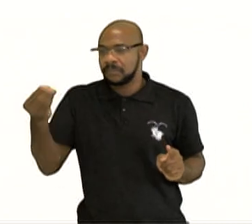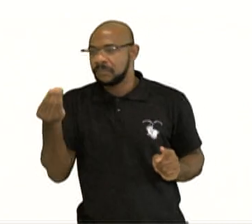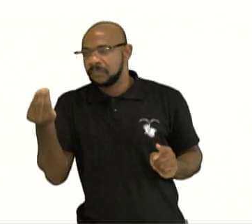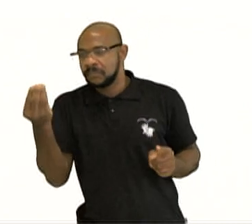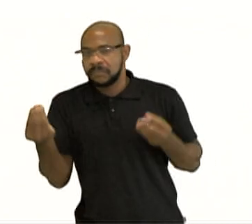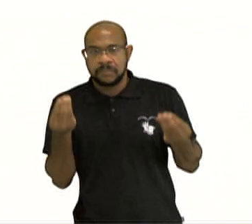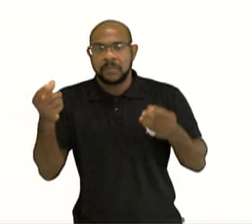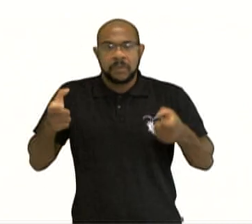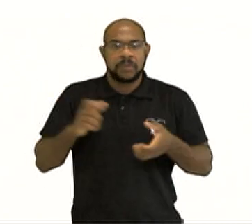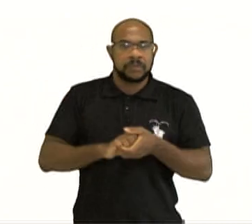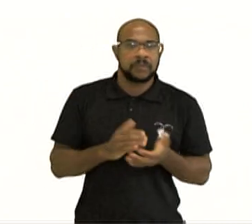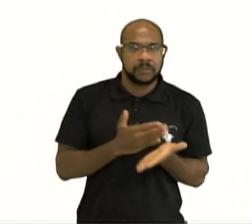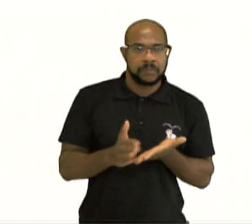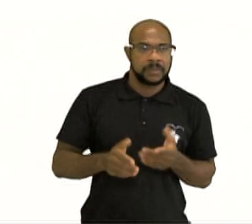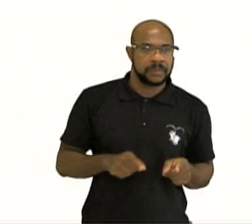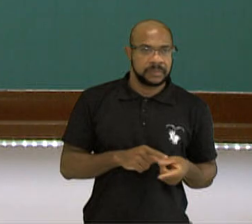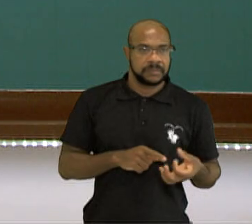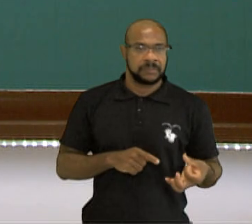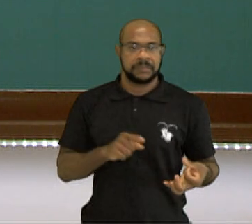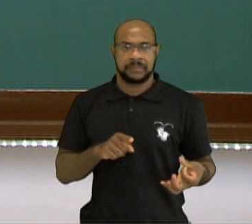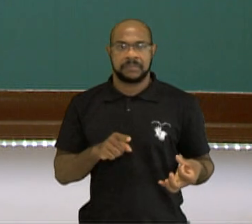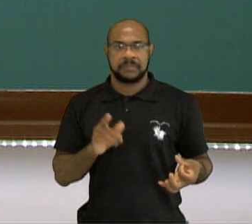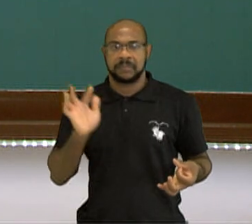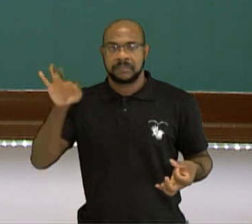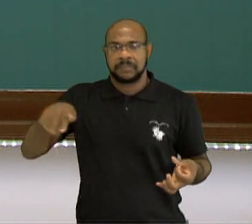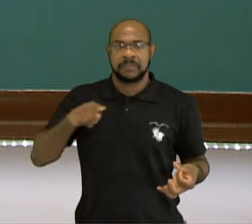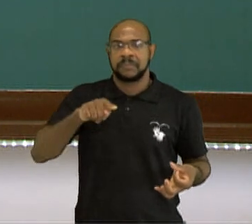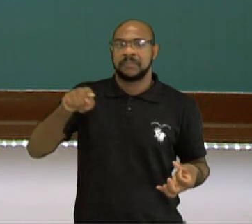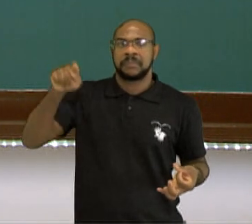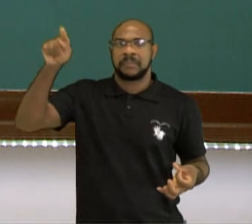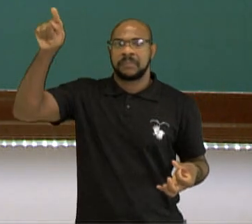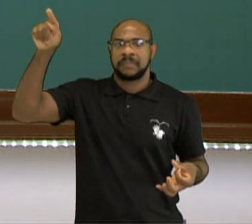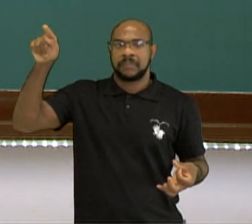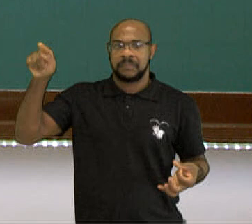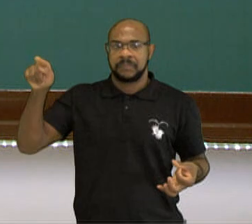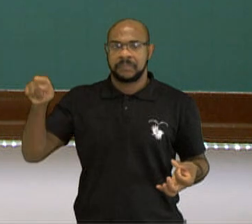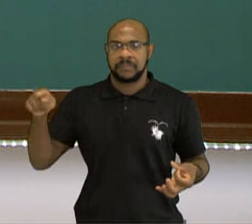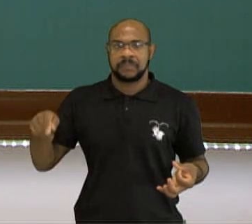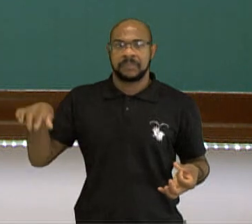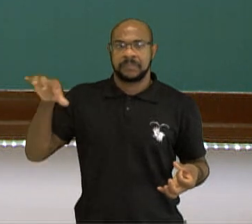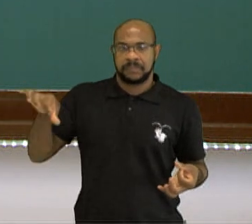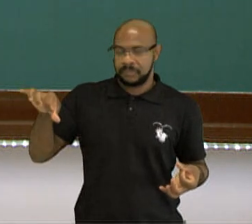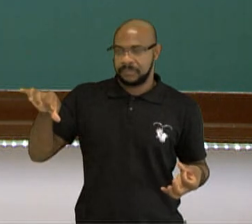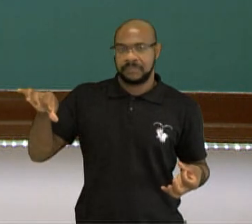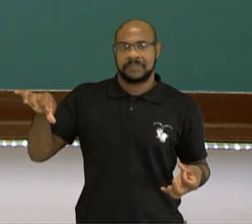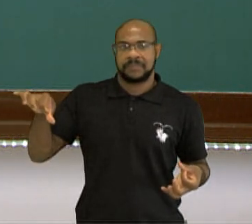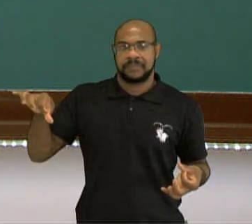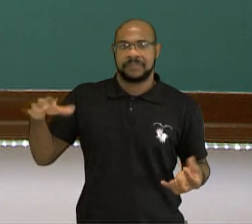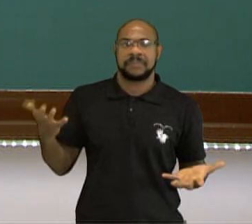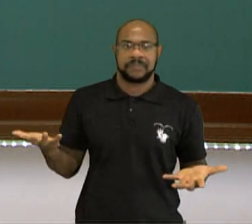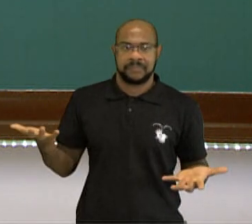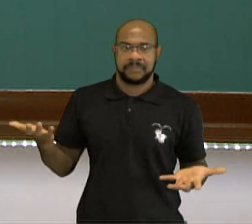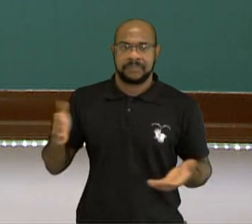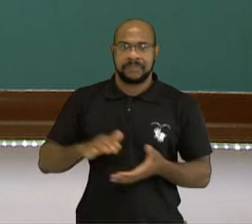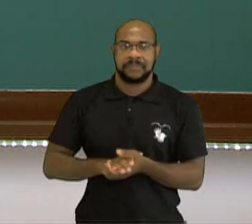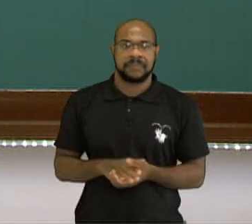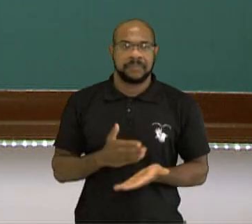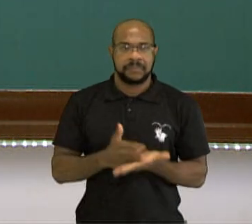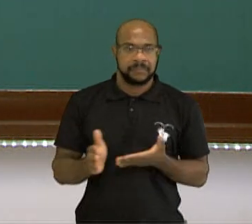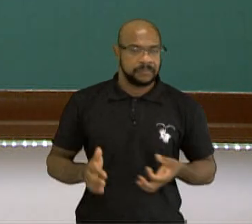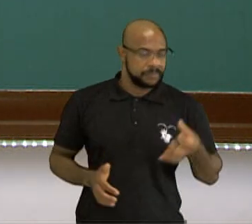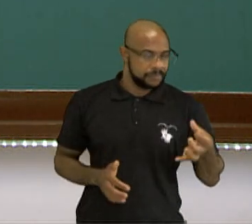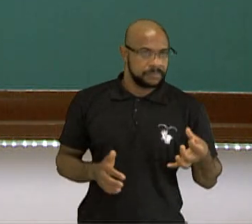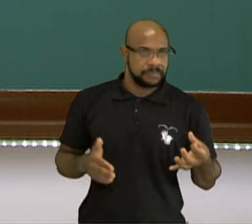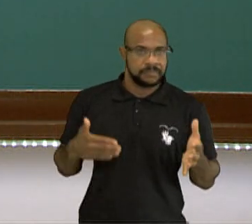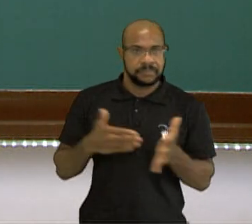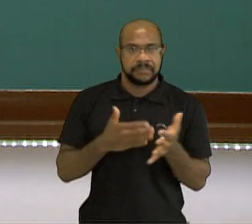começa aqui no -6 e ele termina no 9. Então, vai do menos 6 até o 9. Por